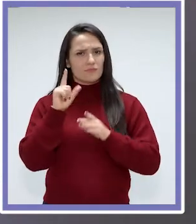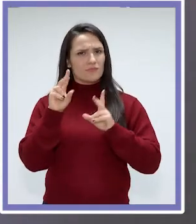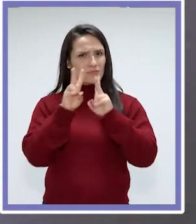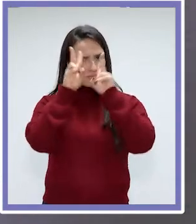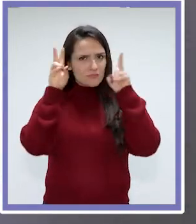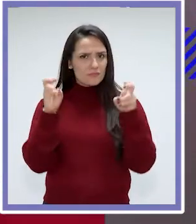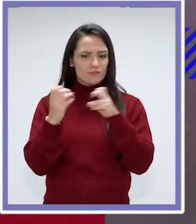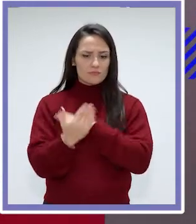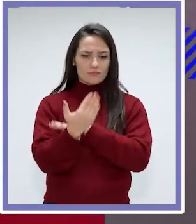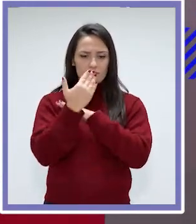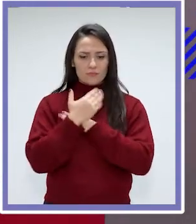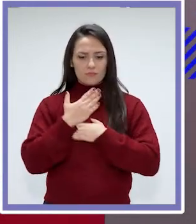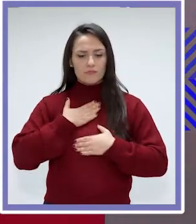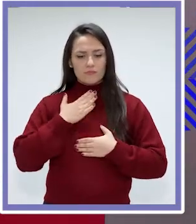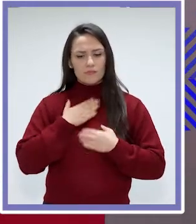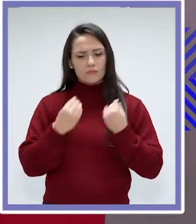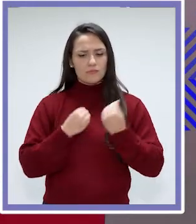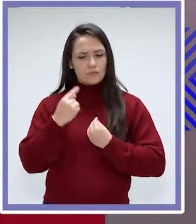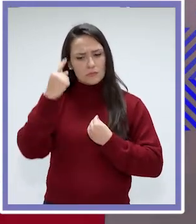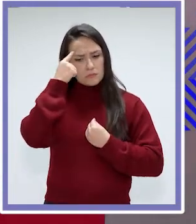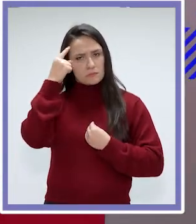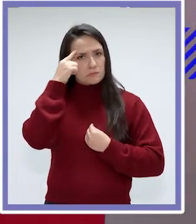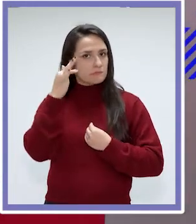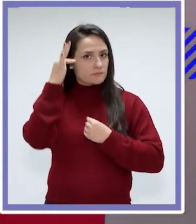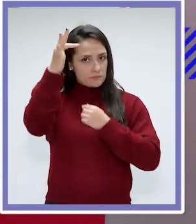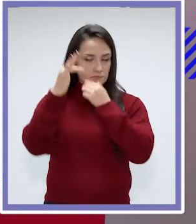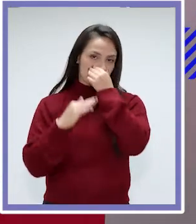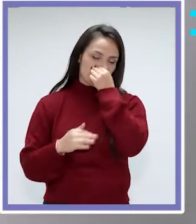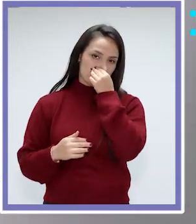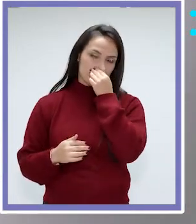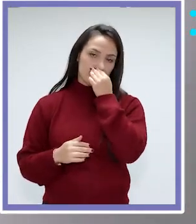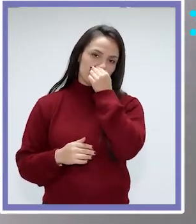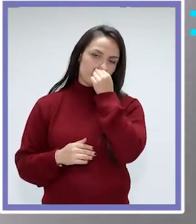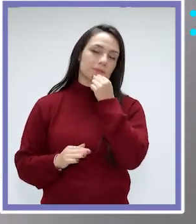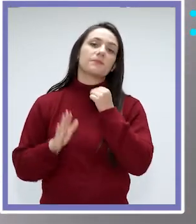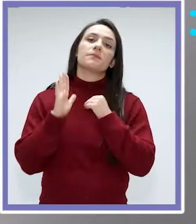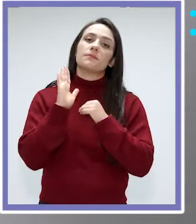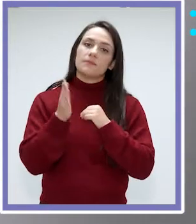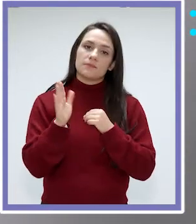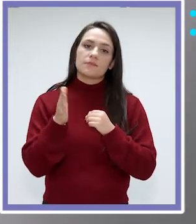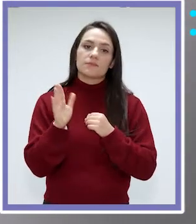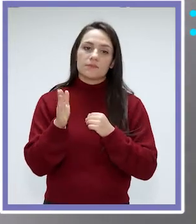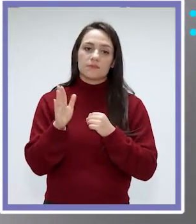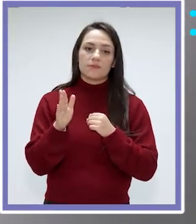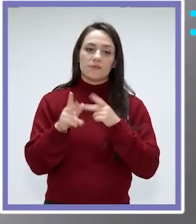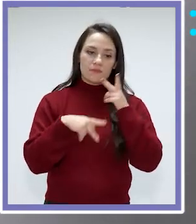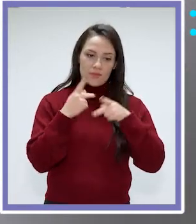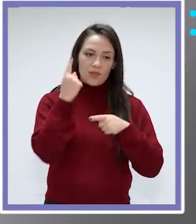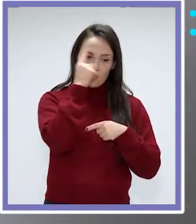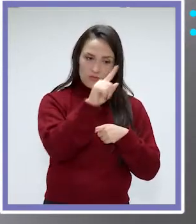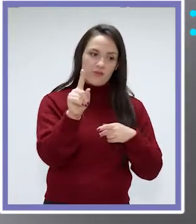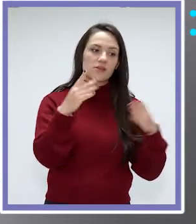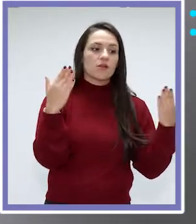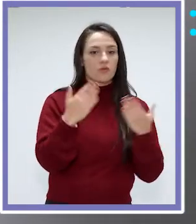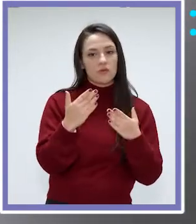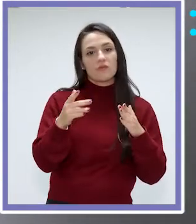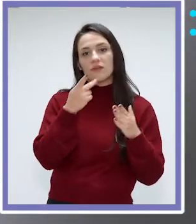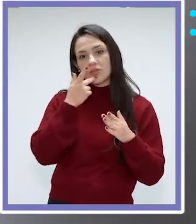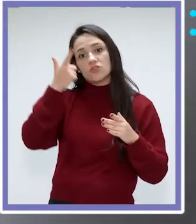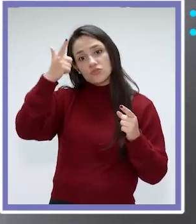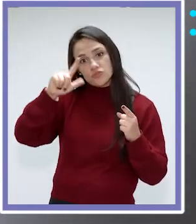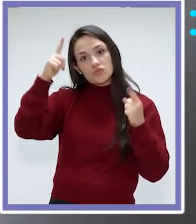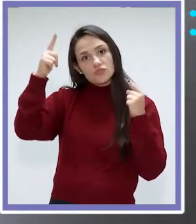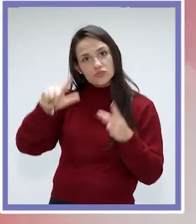são temas que nos ajudam a pensar o futuro. A gente já falou sobre esse tema, estamos retomando